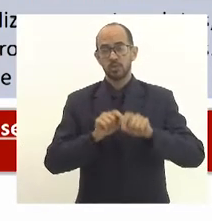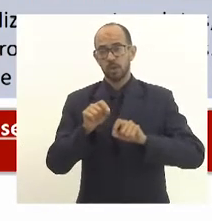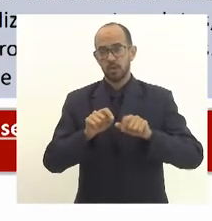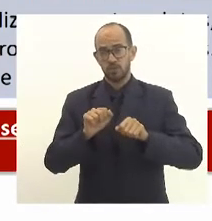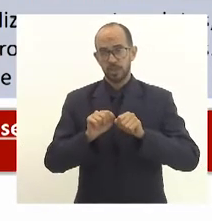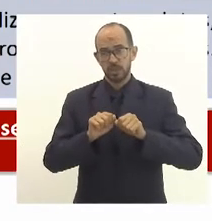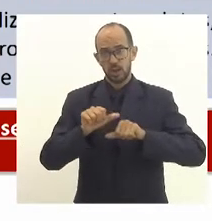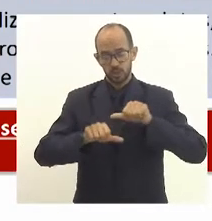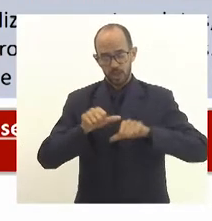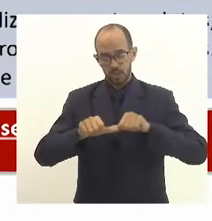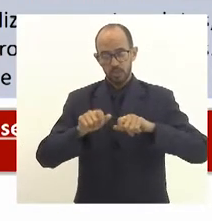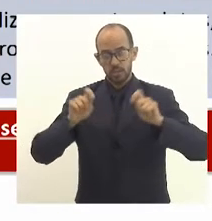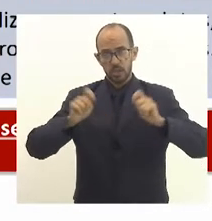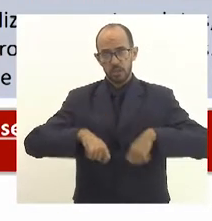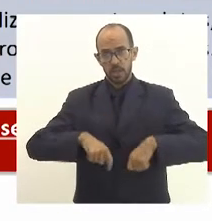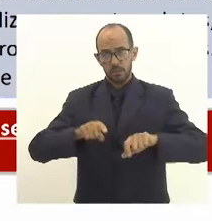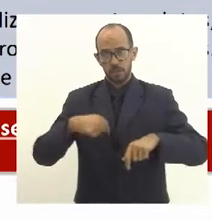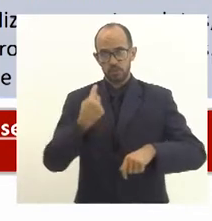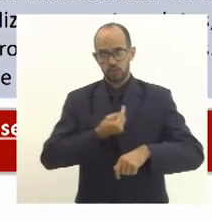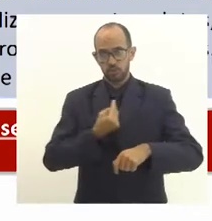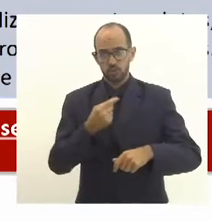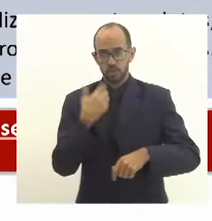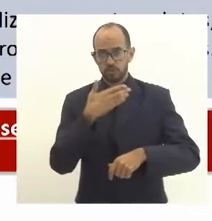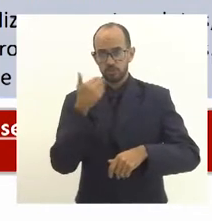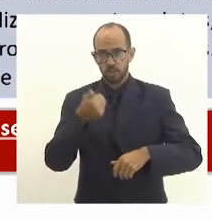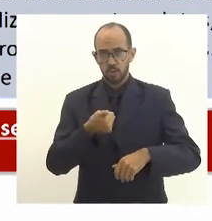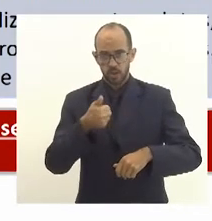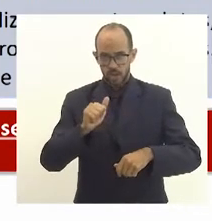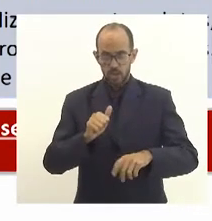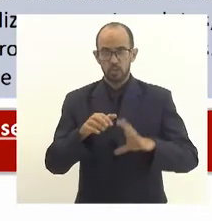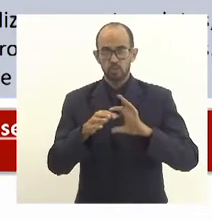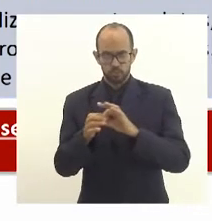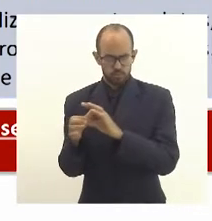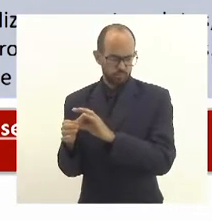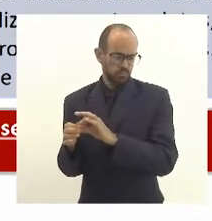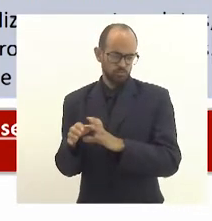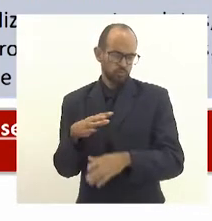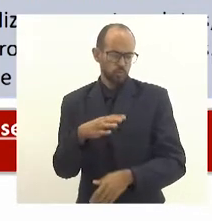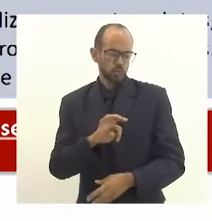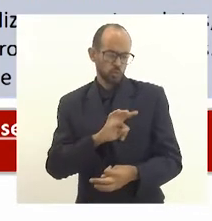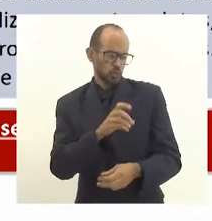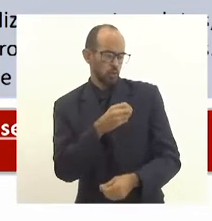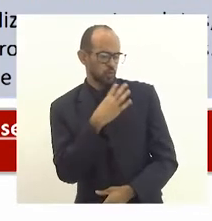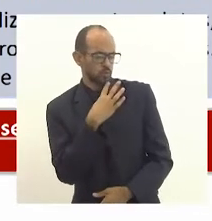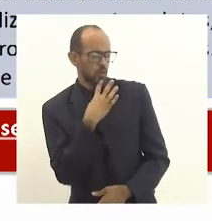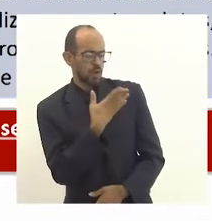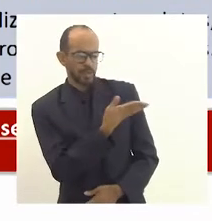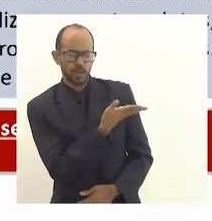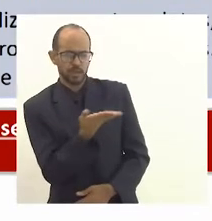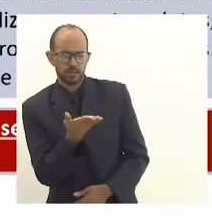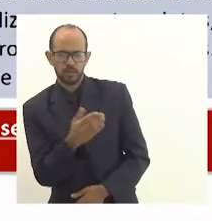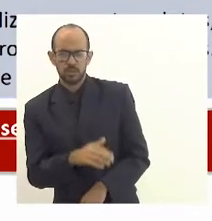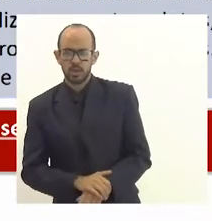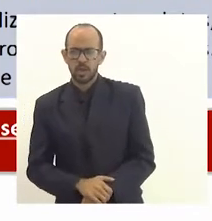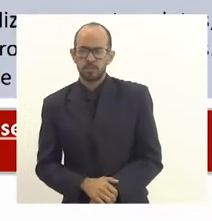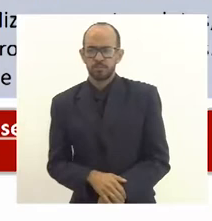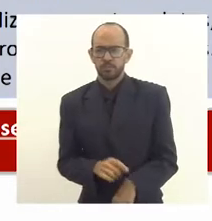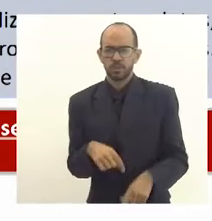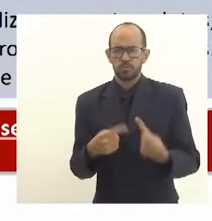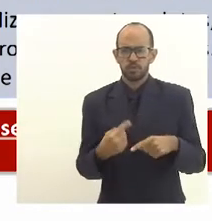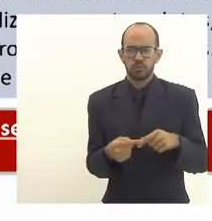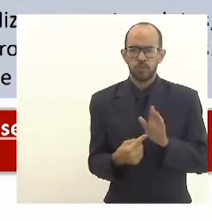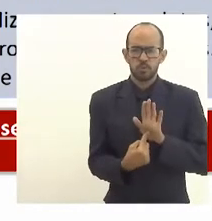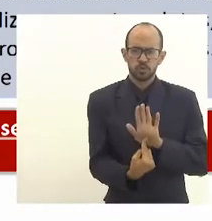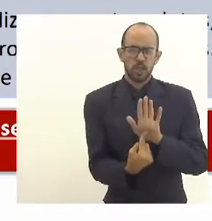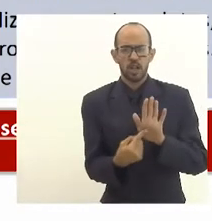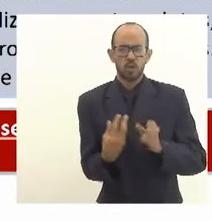alterações suficientes para que a gente possa melhorar a situação, que é conhecimento de todos, né? Depois eu vou mostrar algumas fotos aí de como